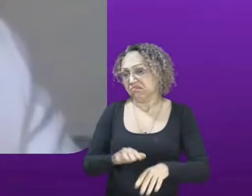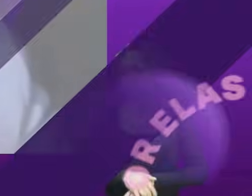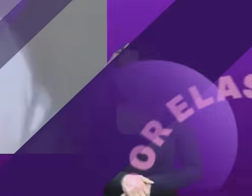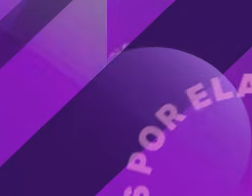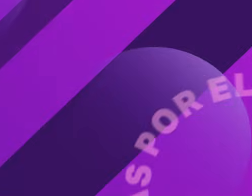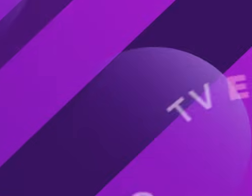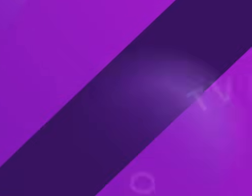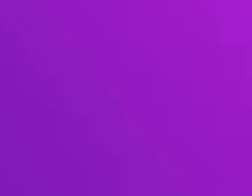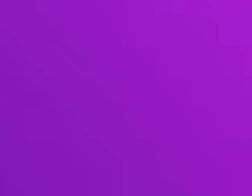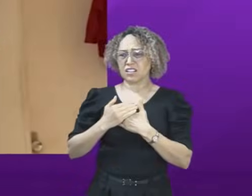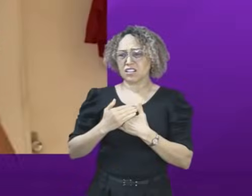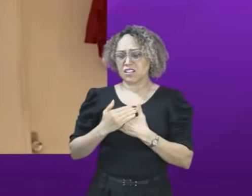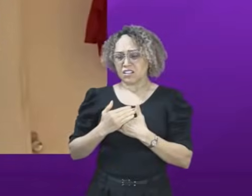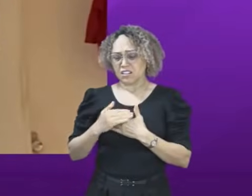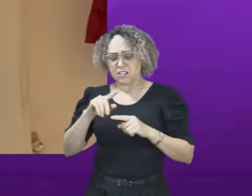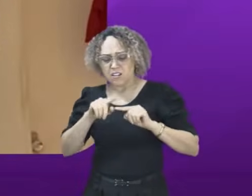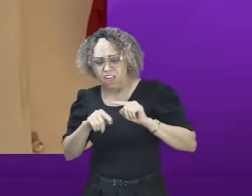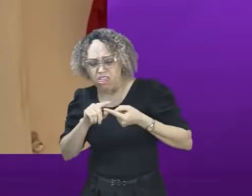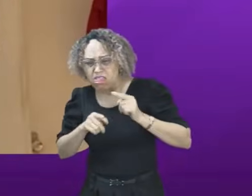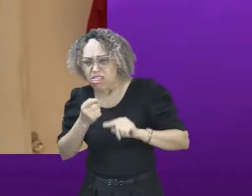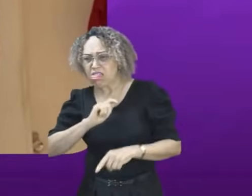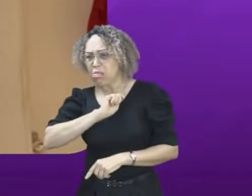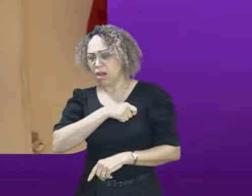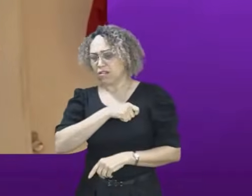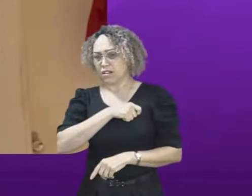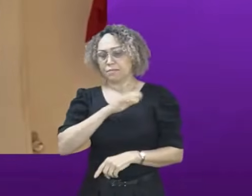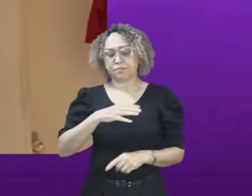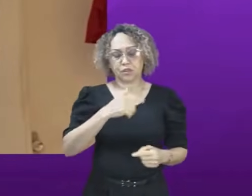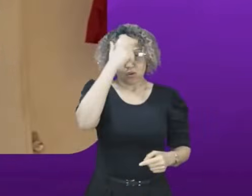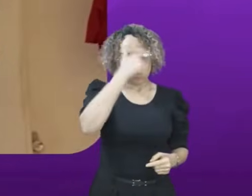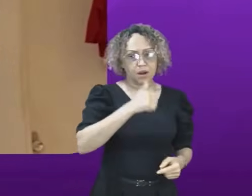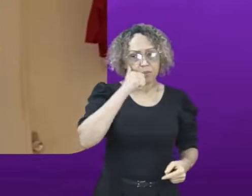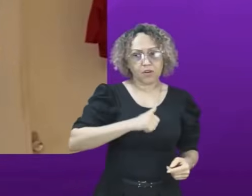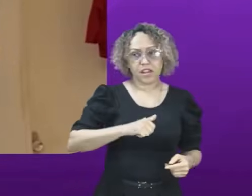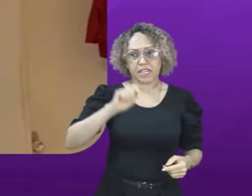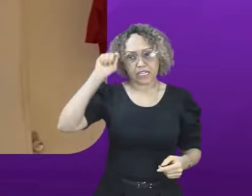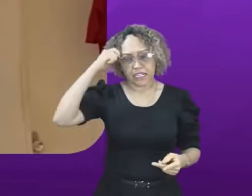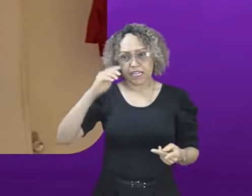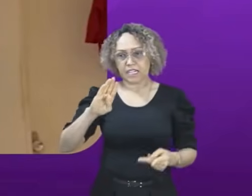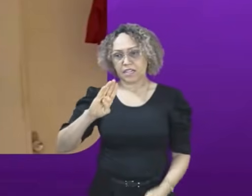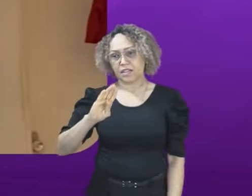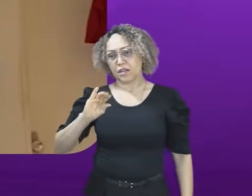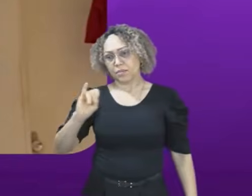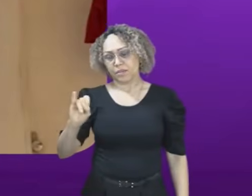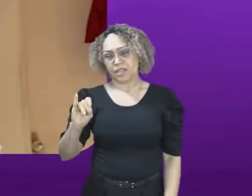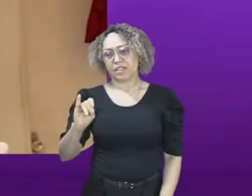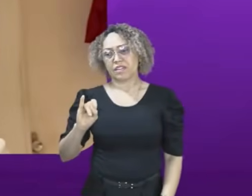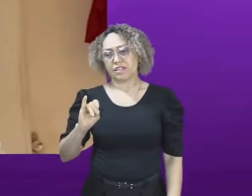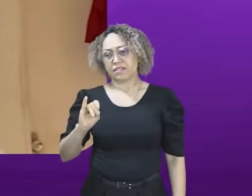que nos inclua. Ser uma mulher negra, bissexual, periférica, jovem